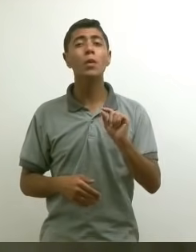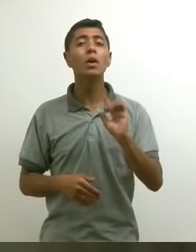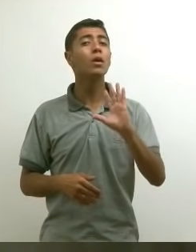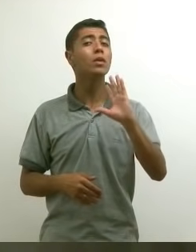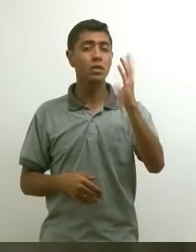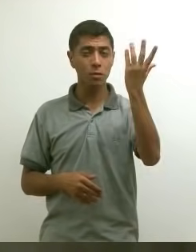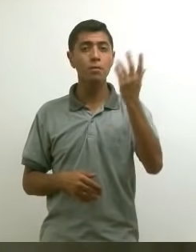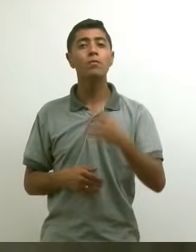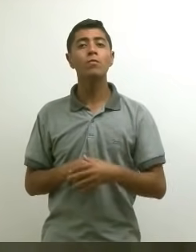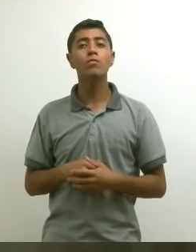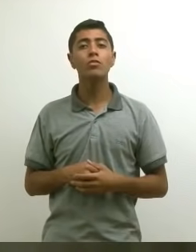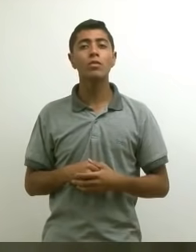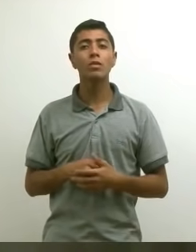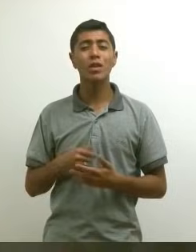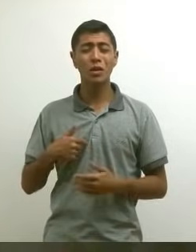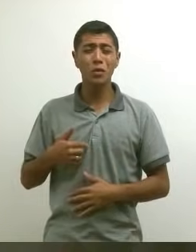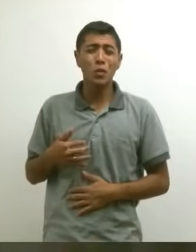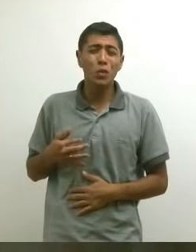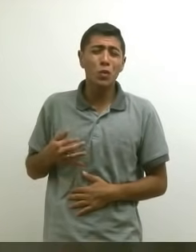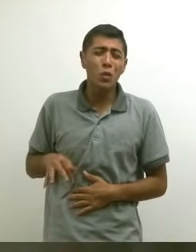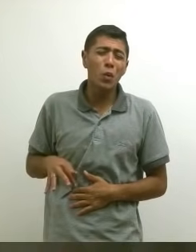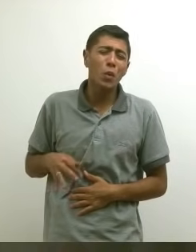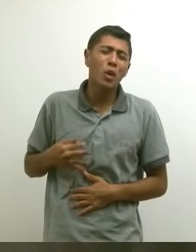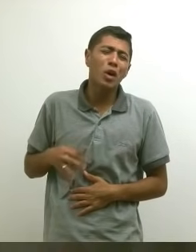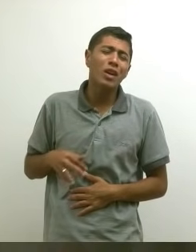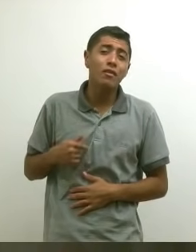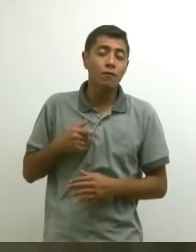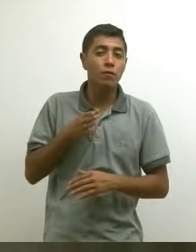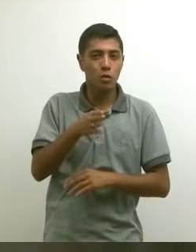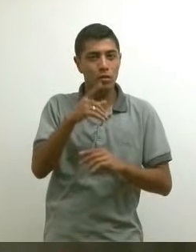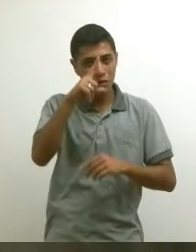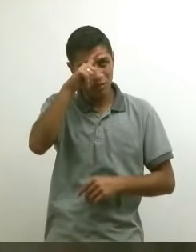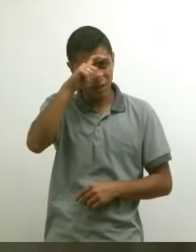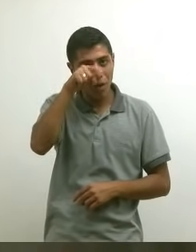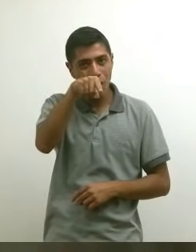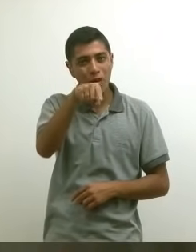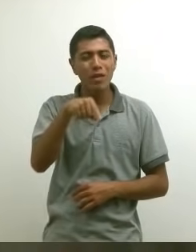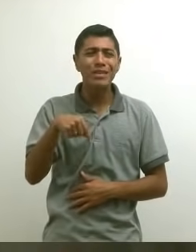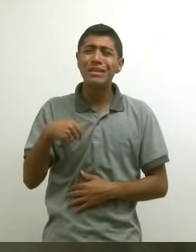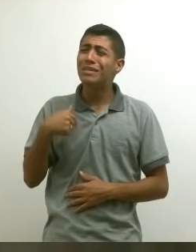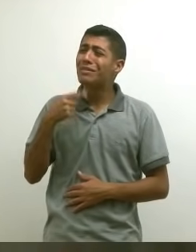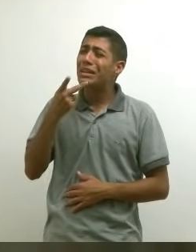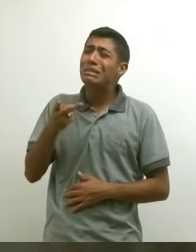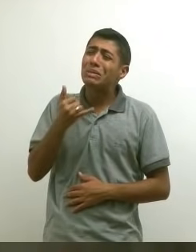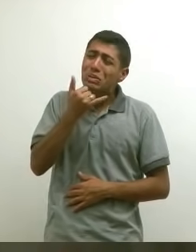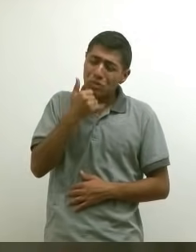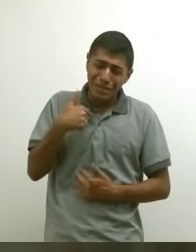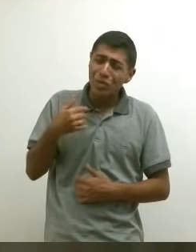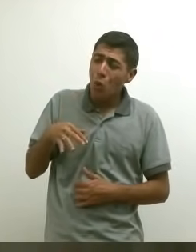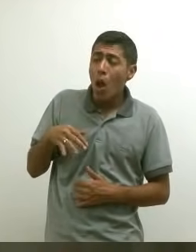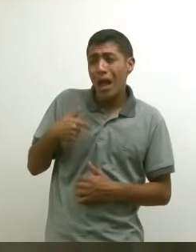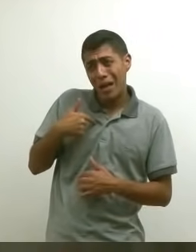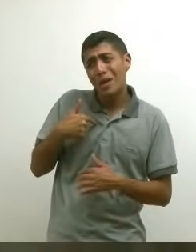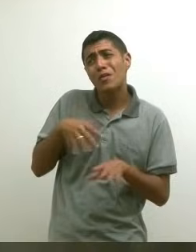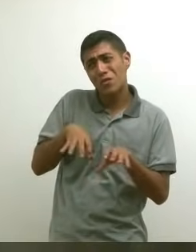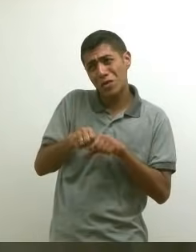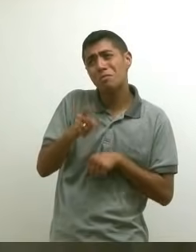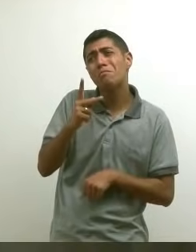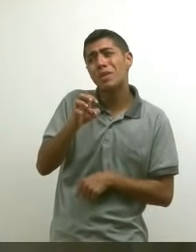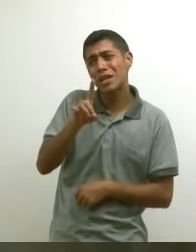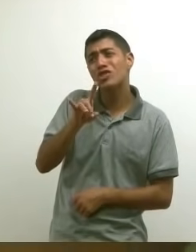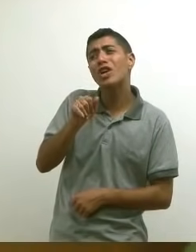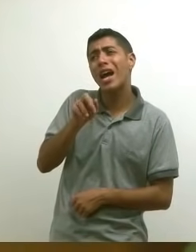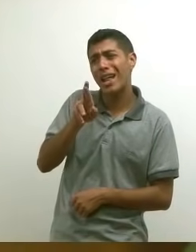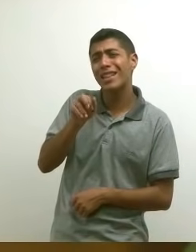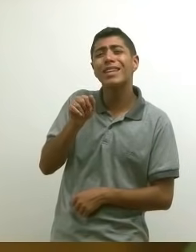pediatra eu quero falou que ia ser contratado aqui ele queria me contratar com o médico pediatra do hospital no meio da minha crise